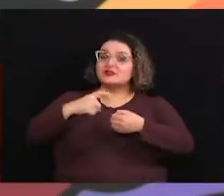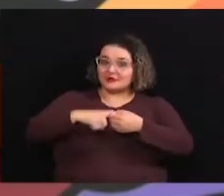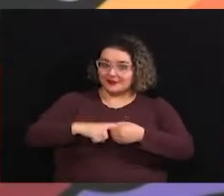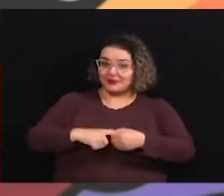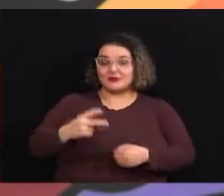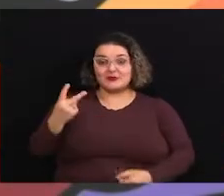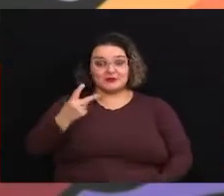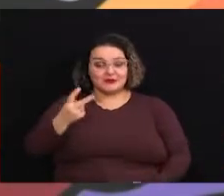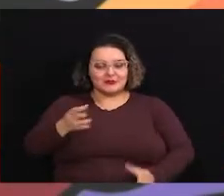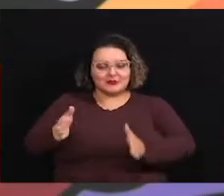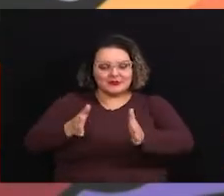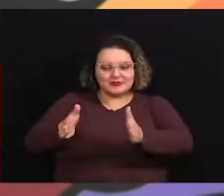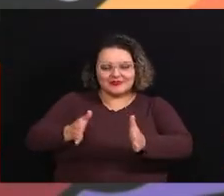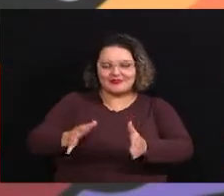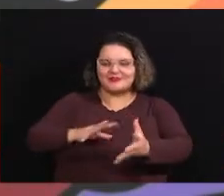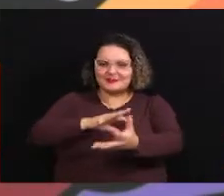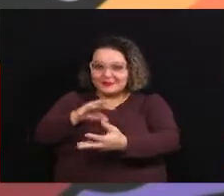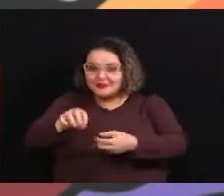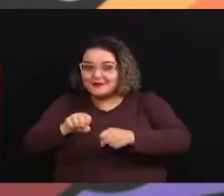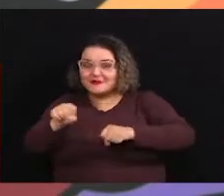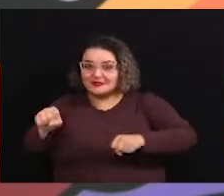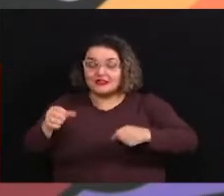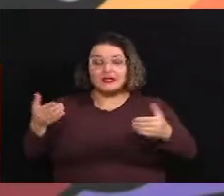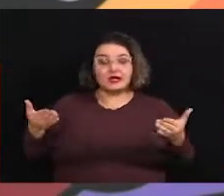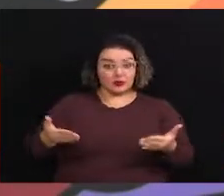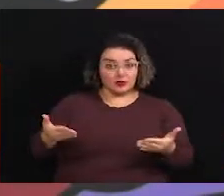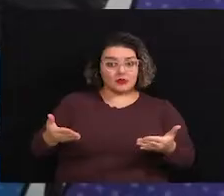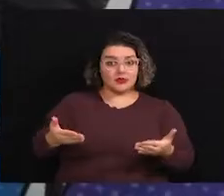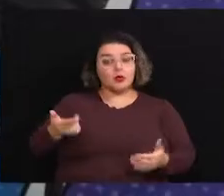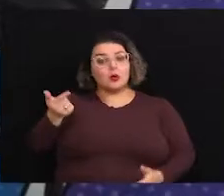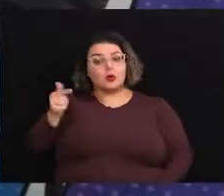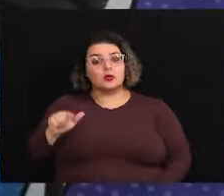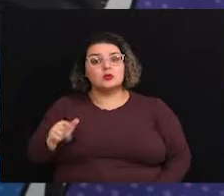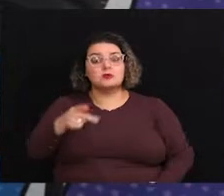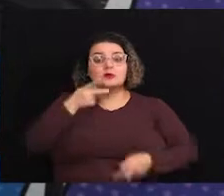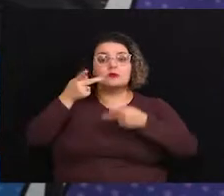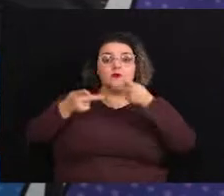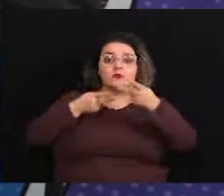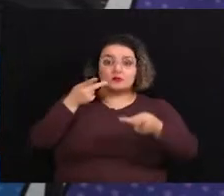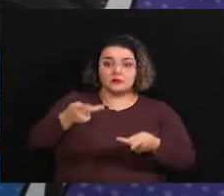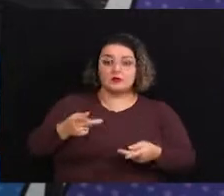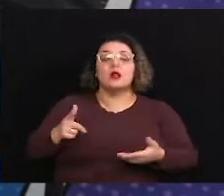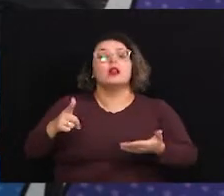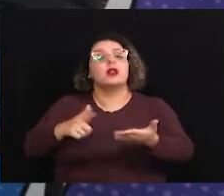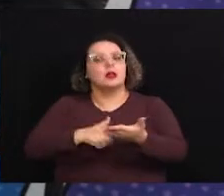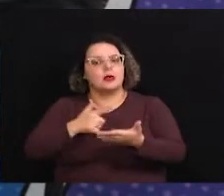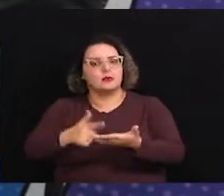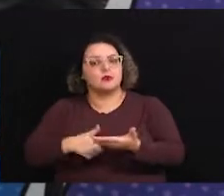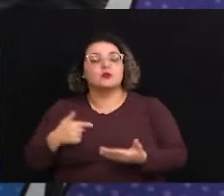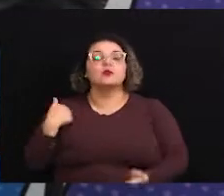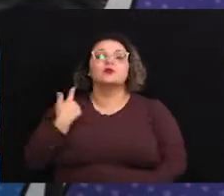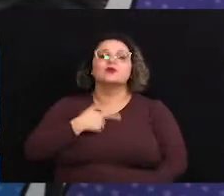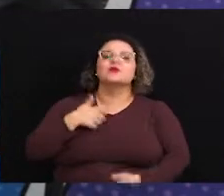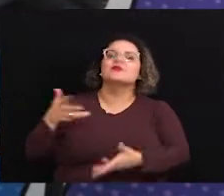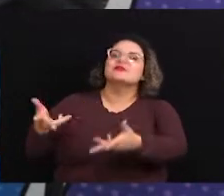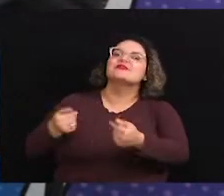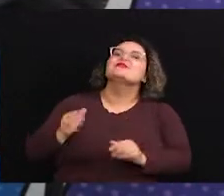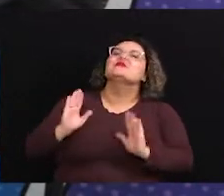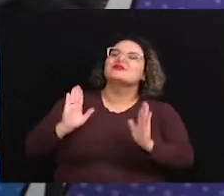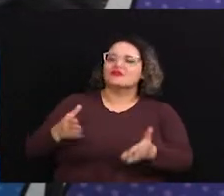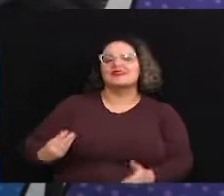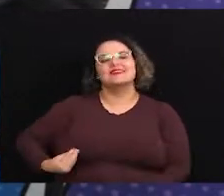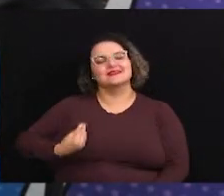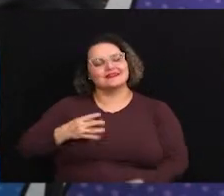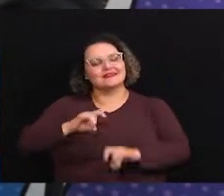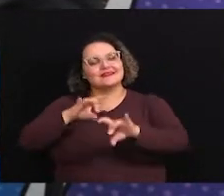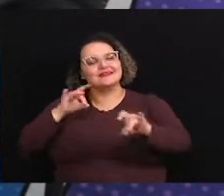Estamos de volta, segundo bloco do Universo Épico. E agora, gente, seguimos aqui falando sobre livro e o nosso convidado já